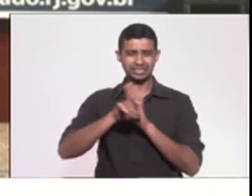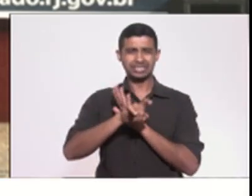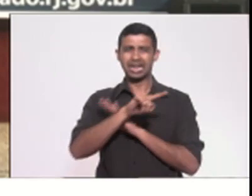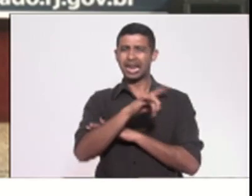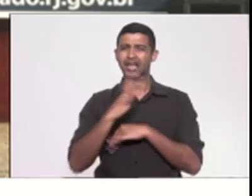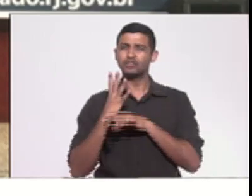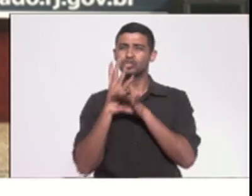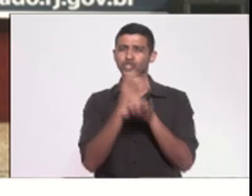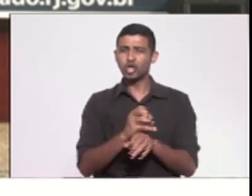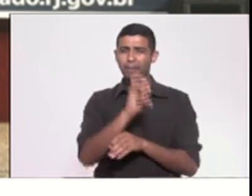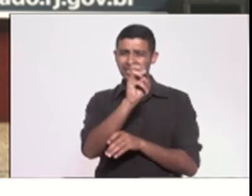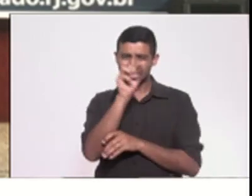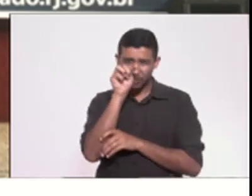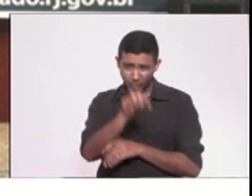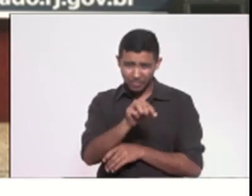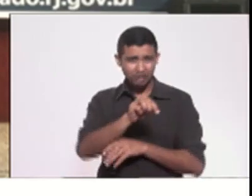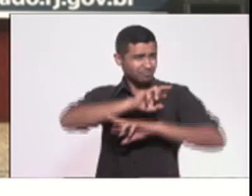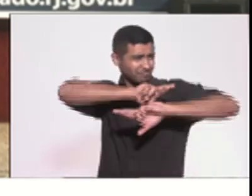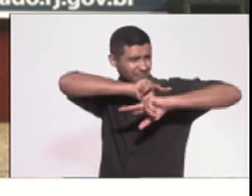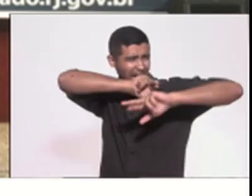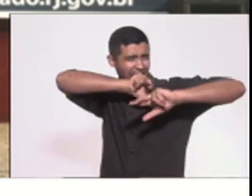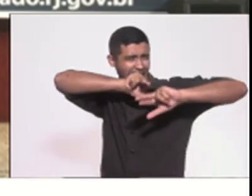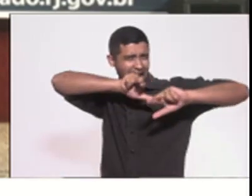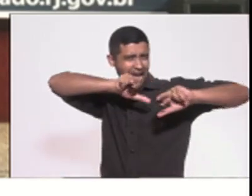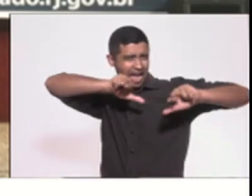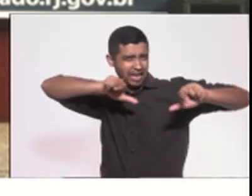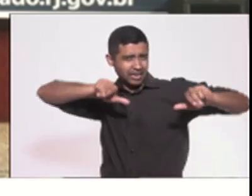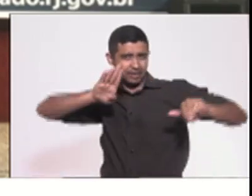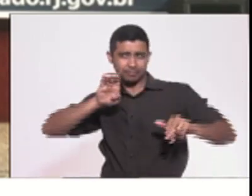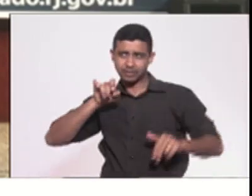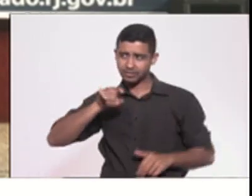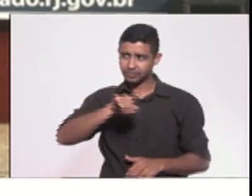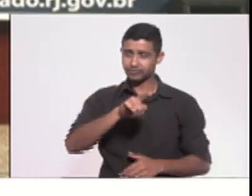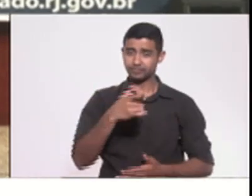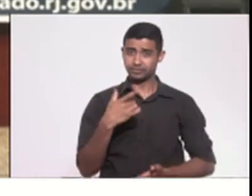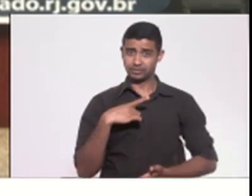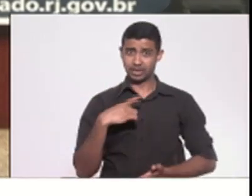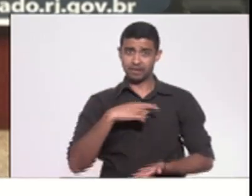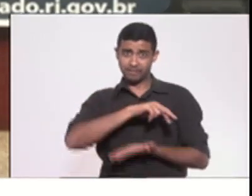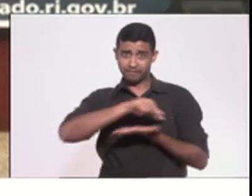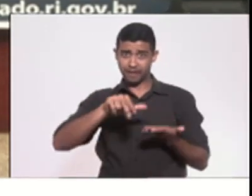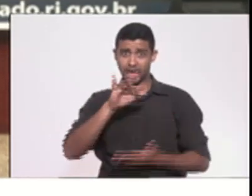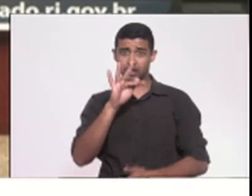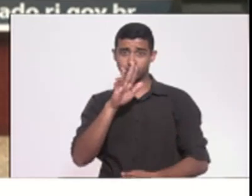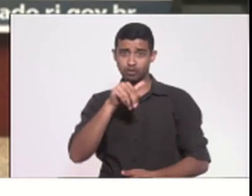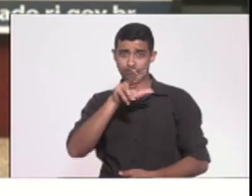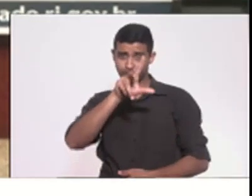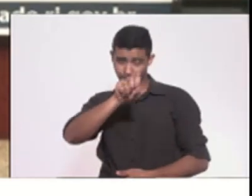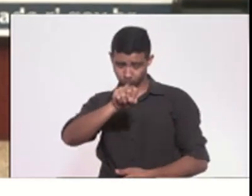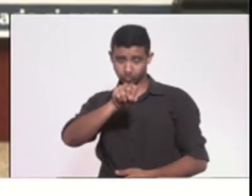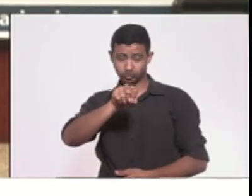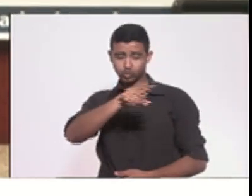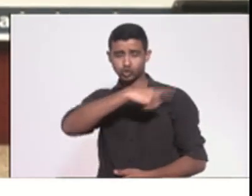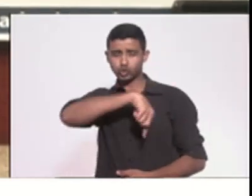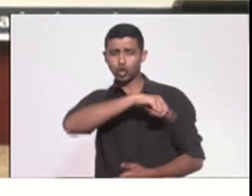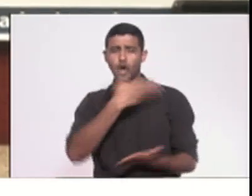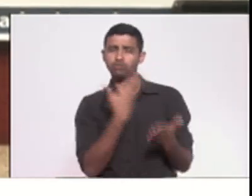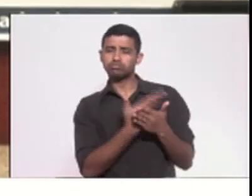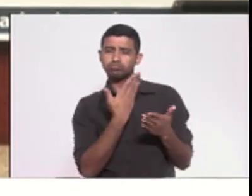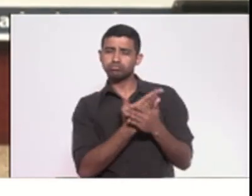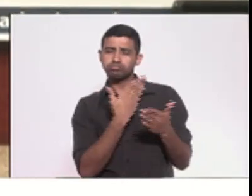5.000 diferentes tipos de bactérias e 50 isolados de fungos, e a gente vai estudando